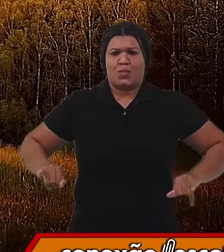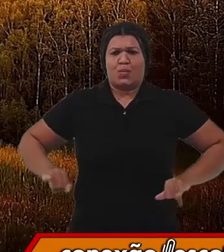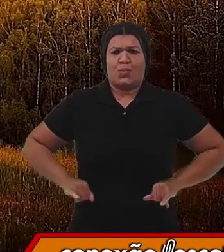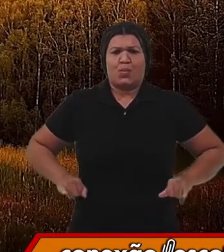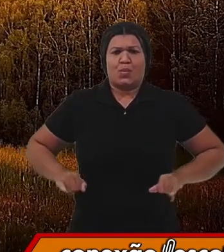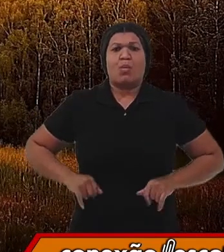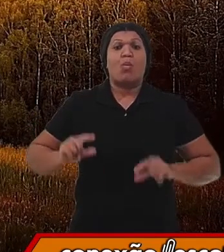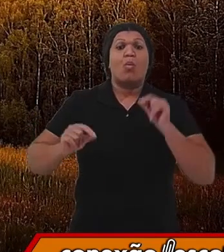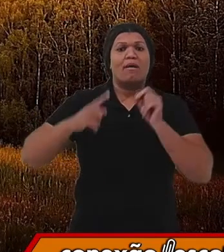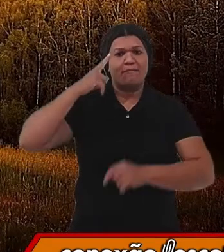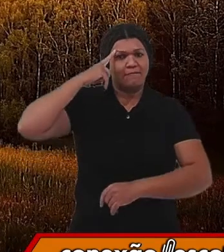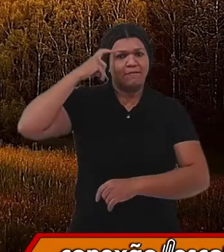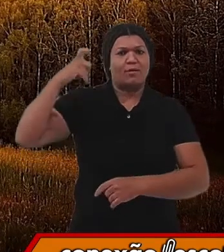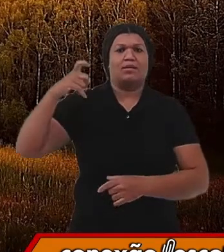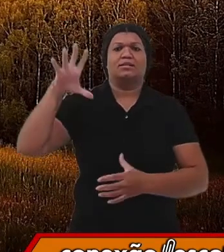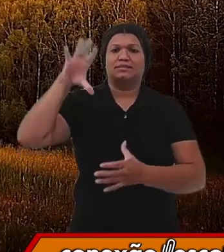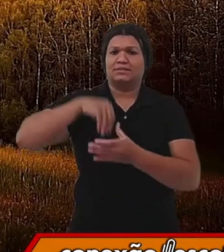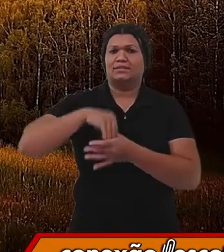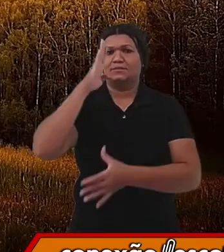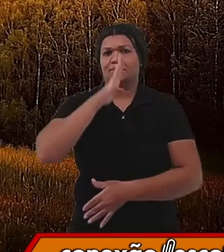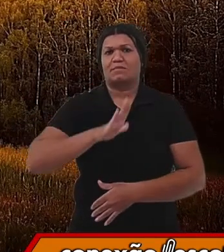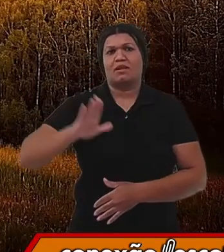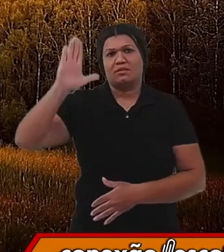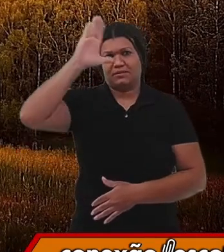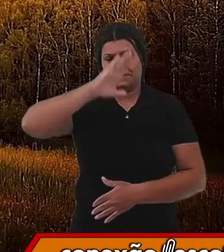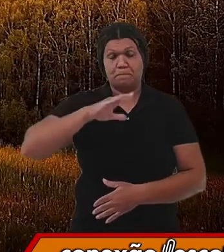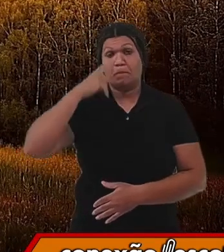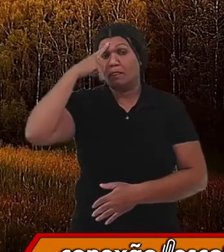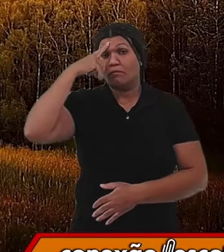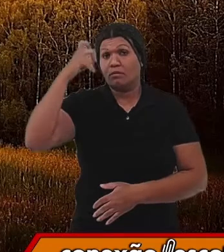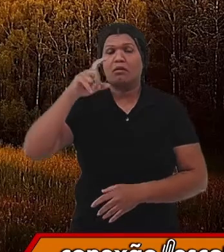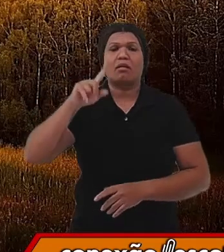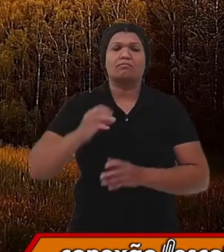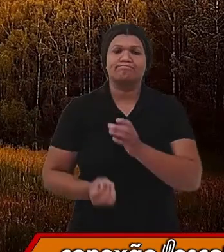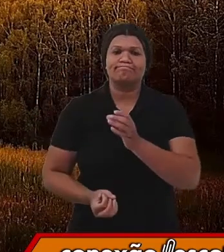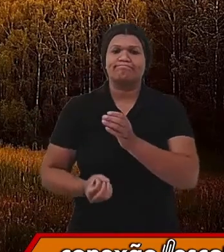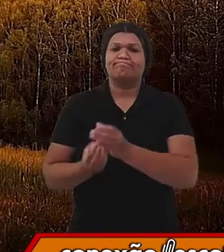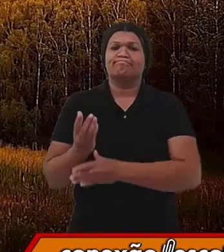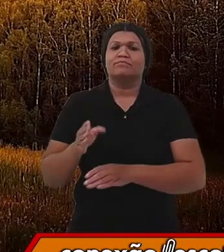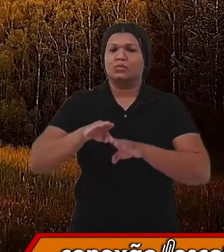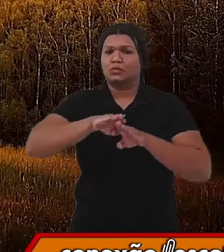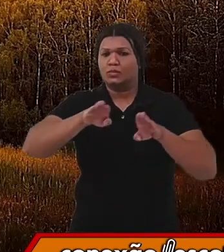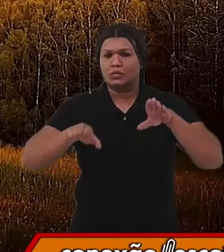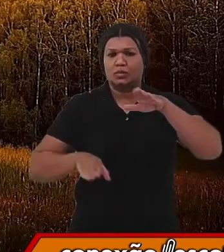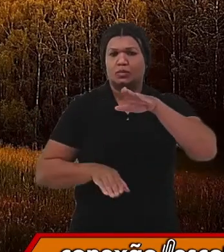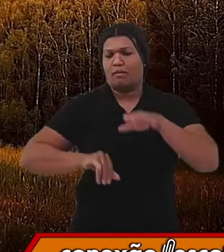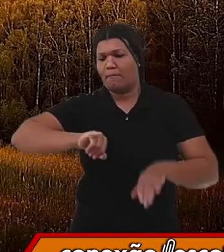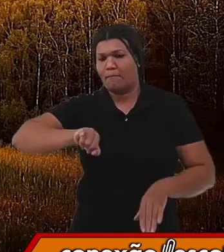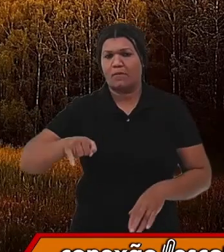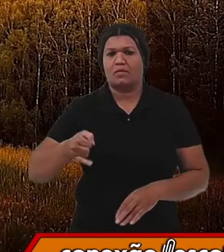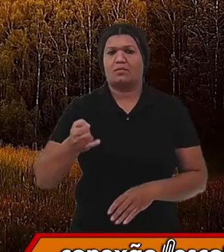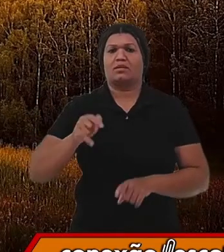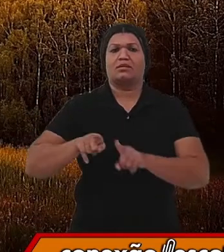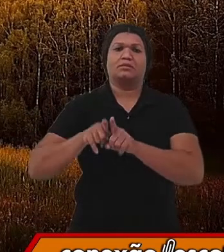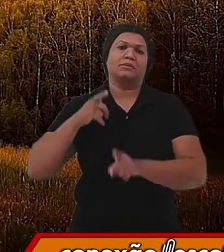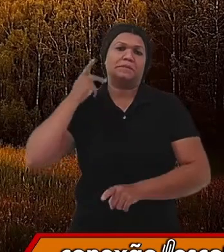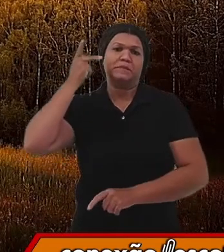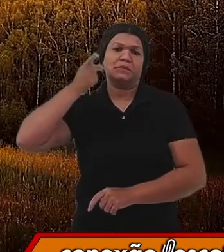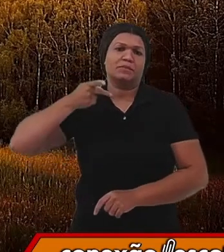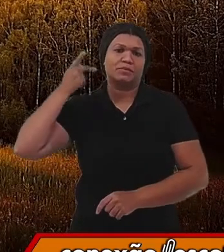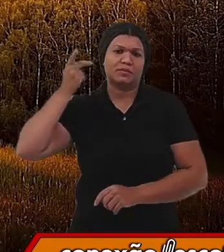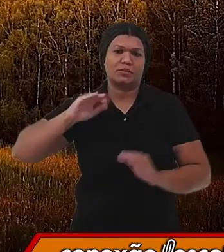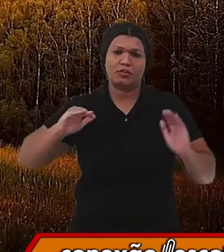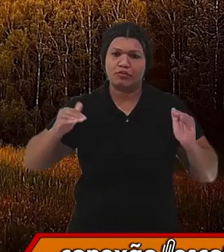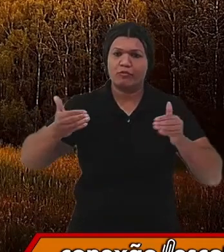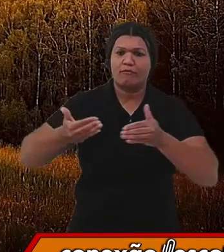violência no Brasil. Violência é essa que é fruto da desigualdade de oportunidades e políticas